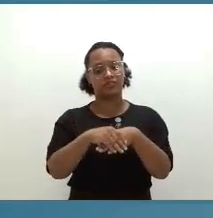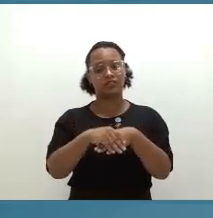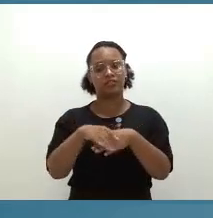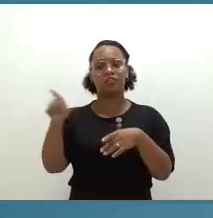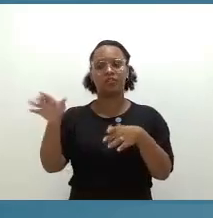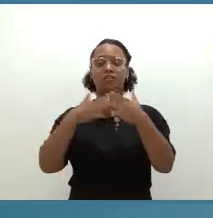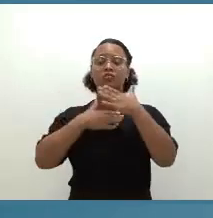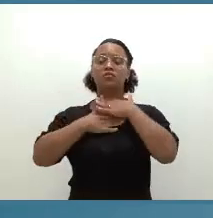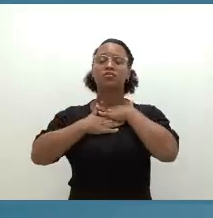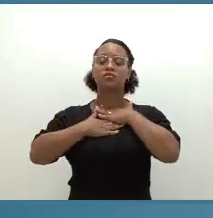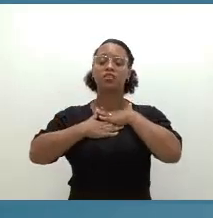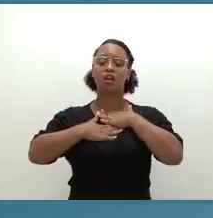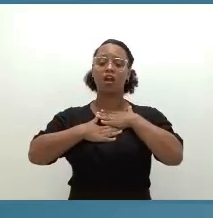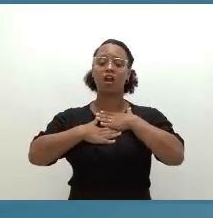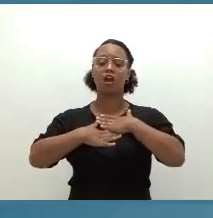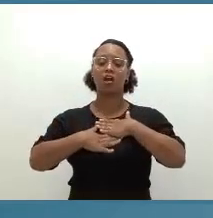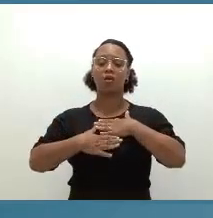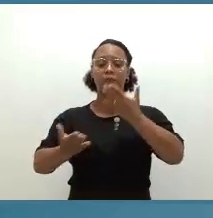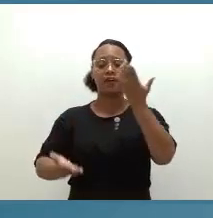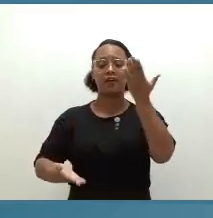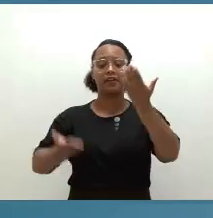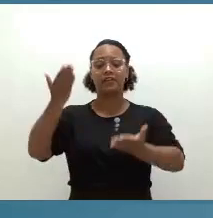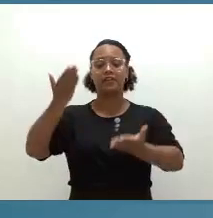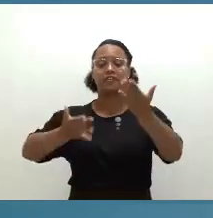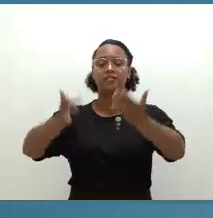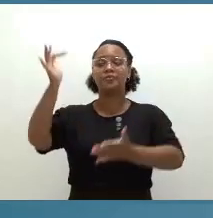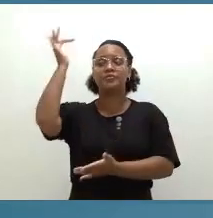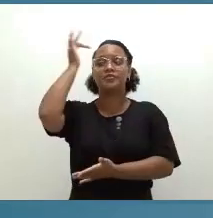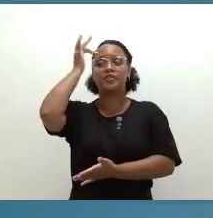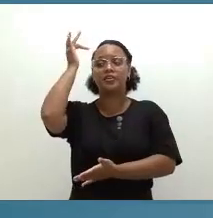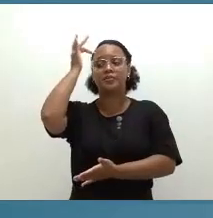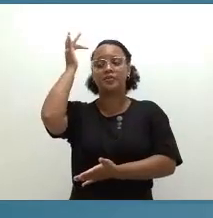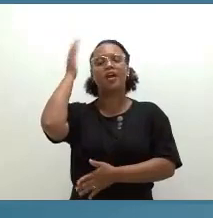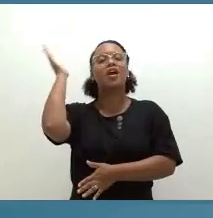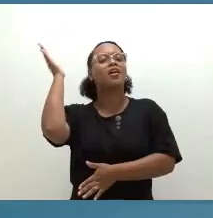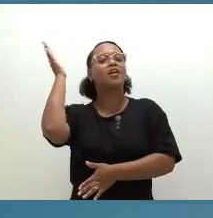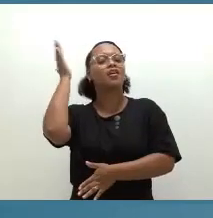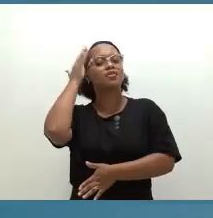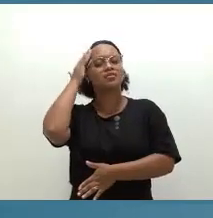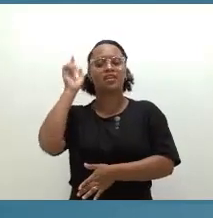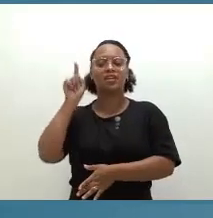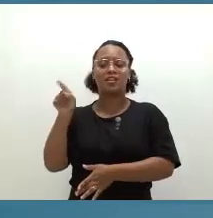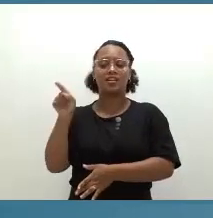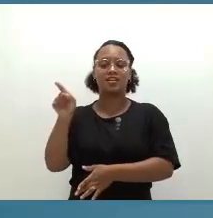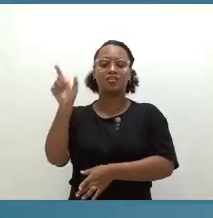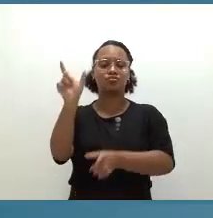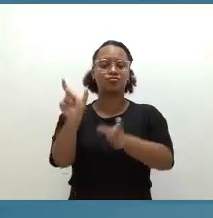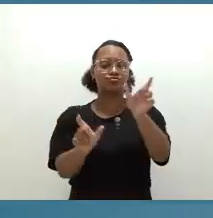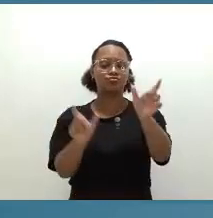serenidade, equilíbrio, muita sabedoria. Eu sei que cada um deles tem um perfil.